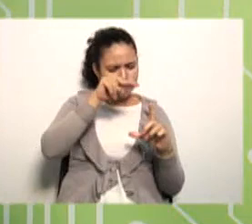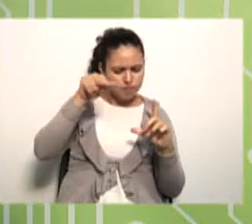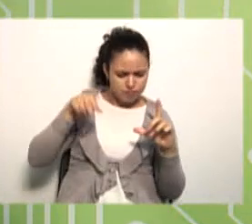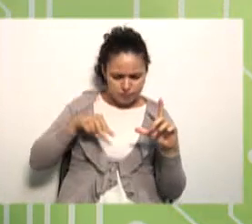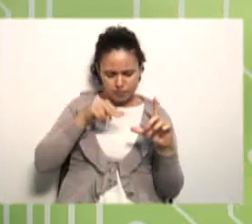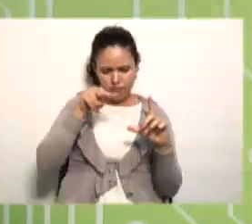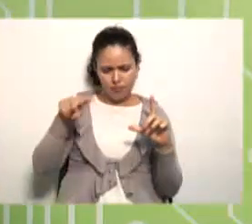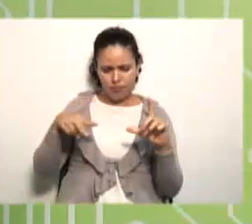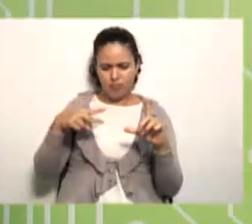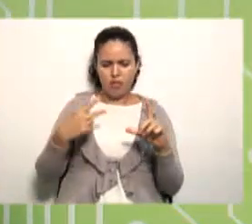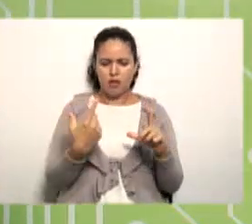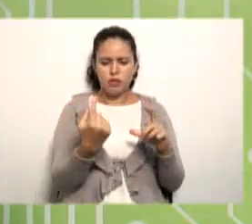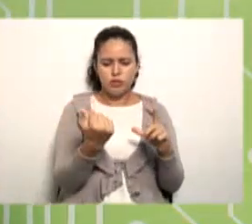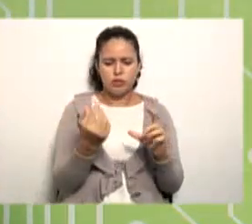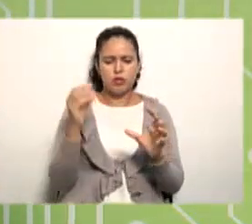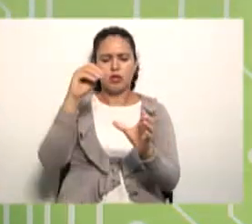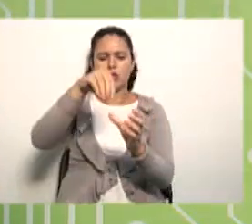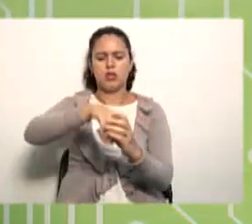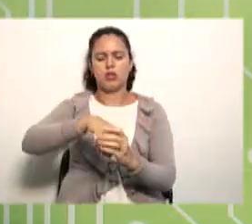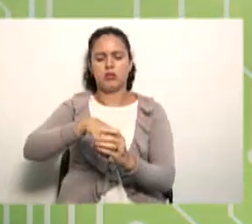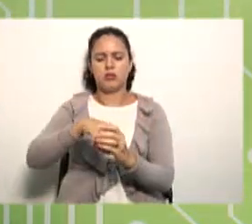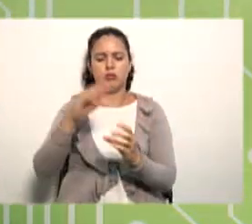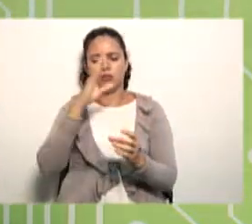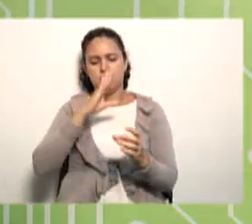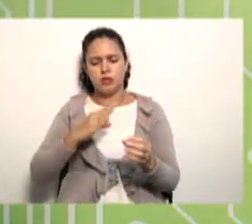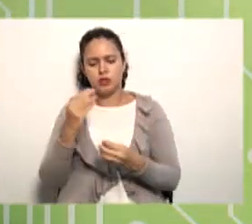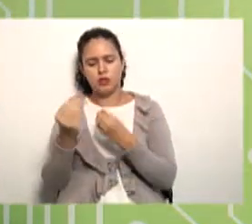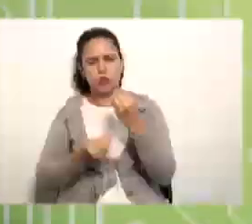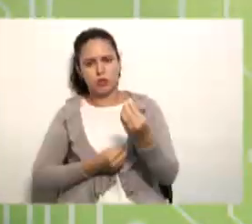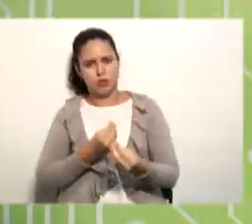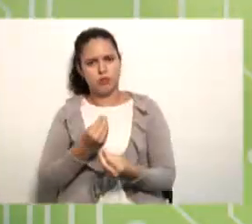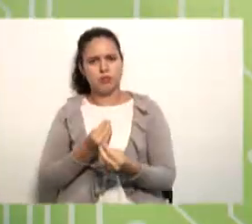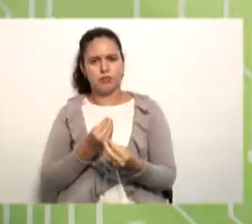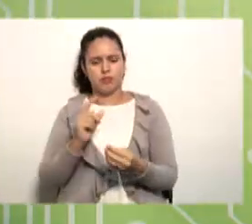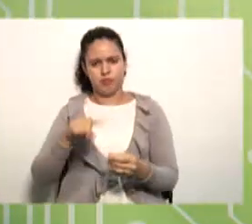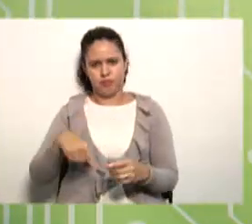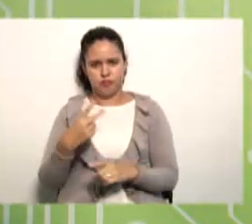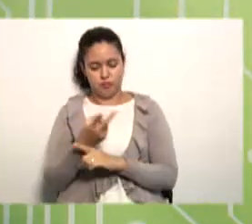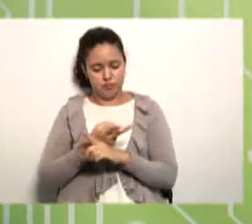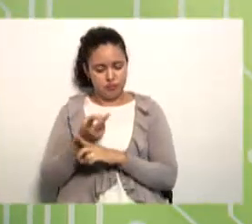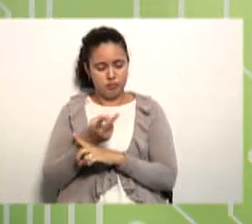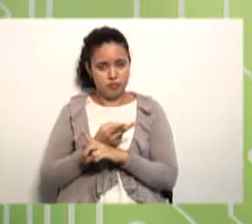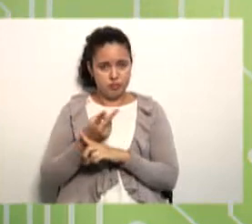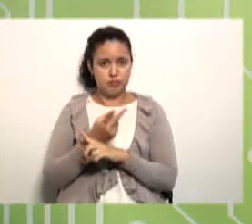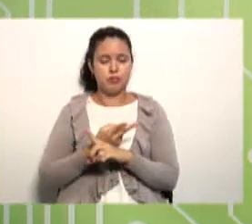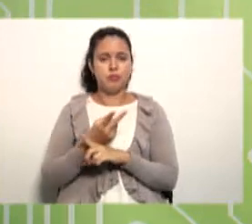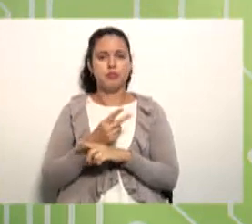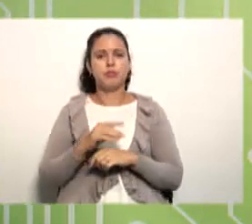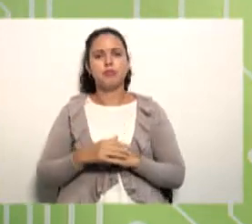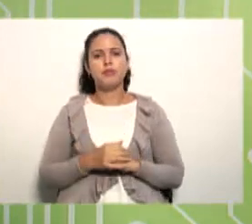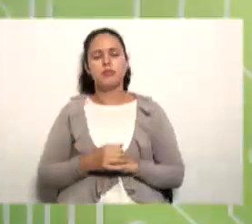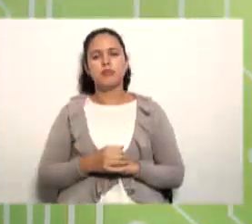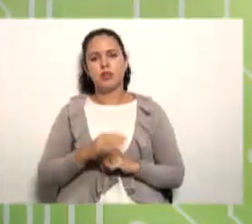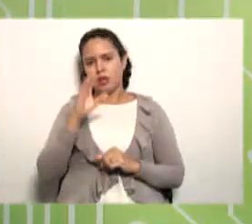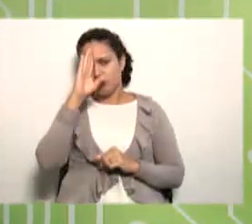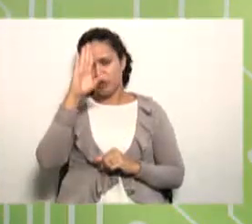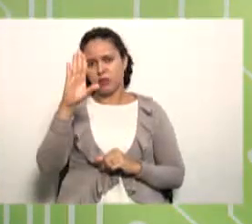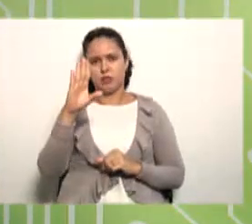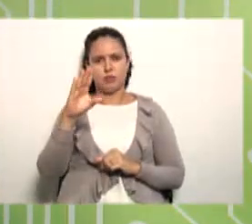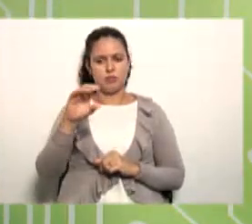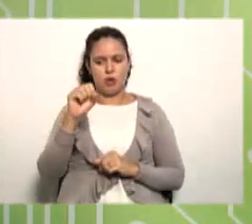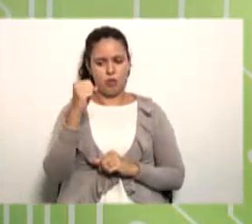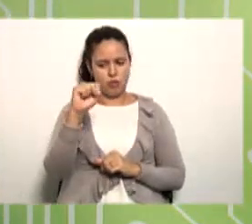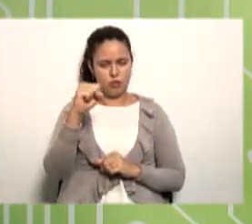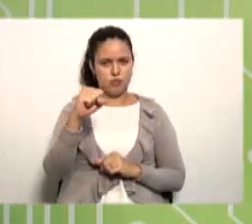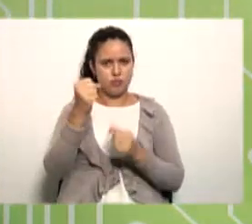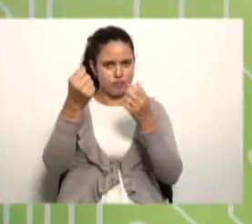riqueza. E a gente vai focar nessa busca, pelo que a gente discutiu ali no nosso princípio número 8, que vai falar da qualidade de